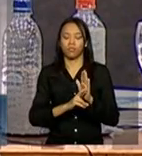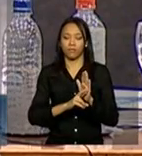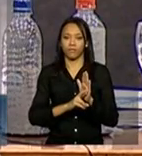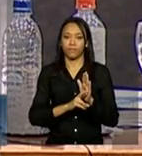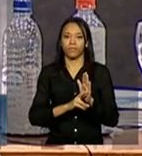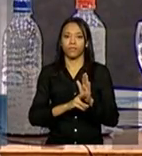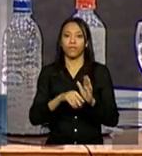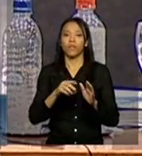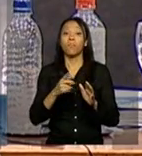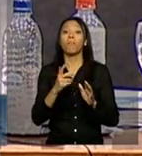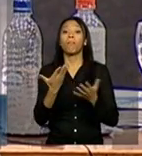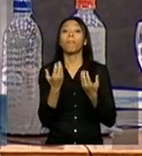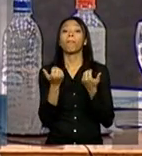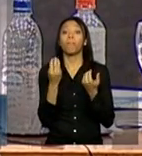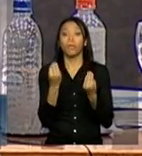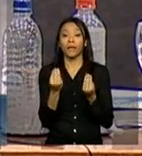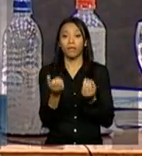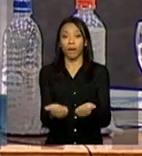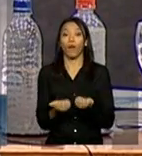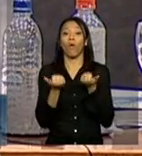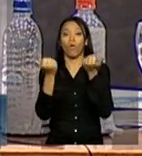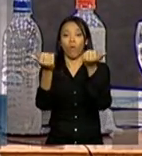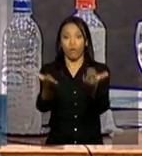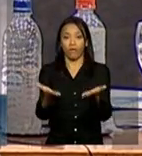sentido do fornecimento de energia elétrica ao país.